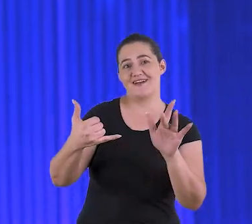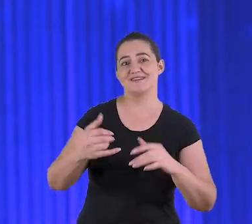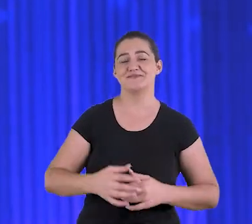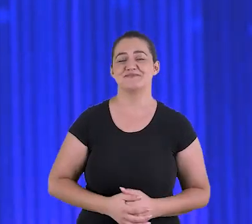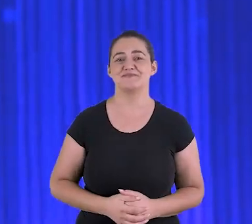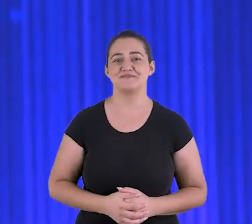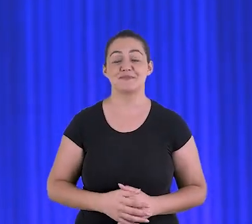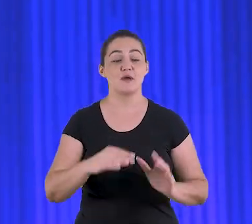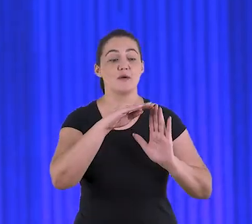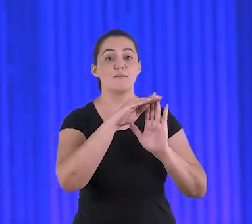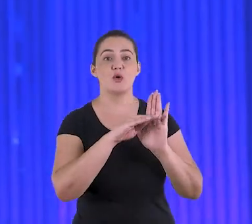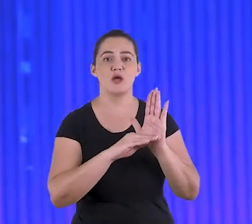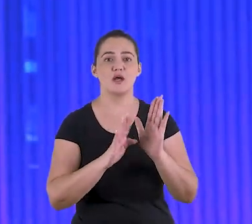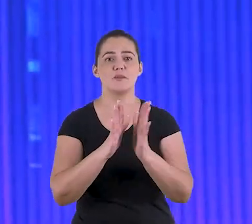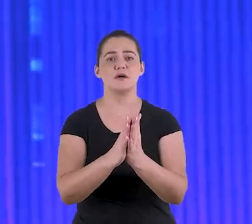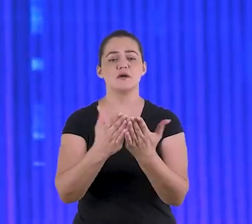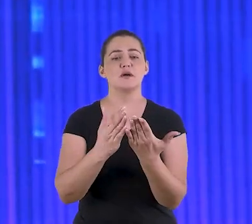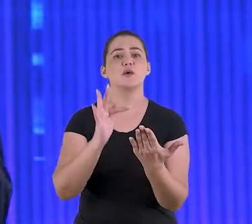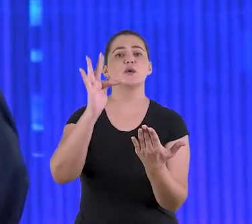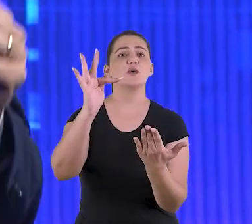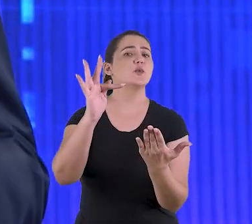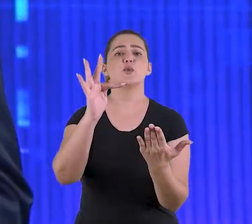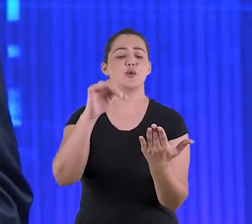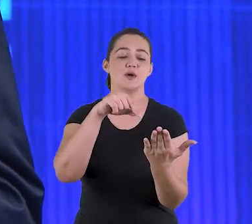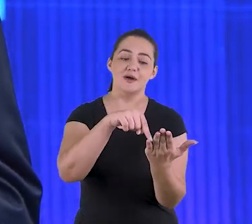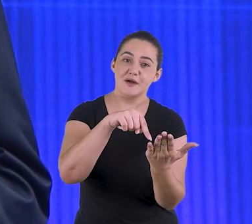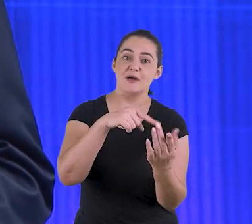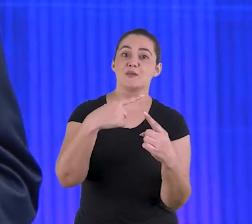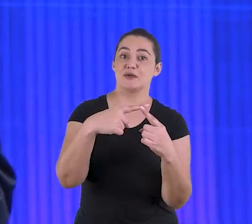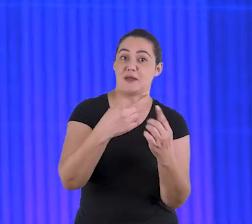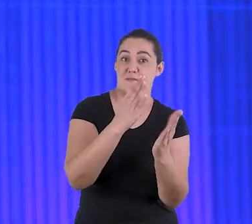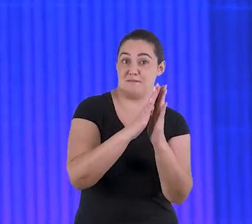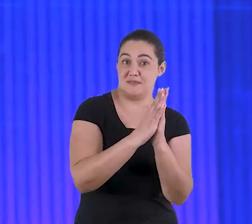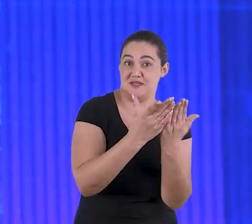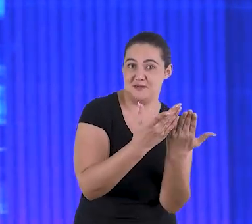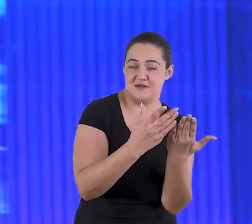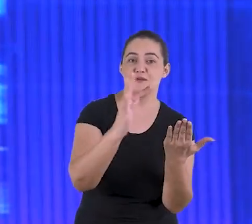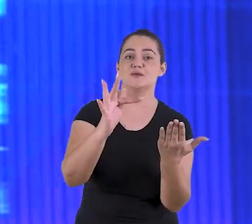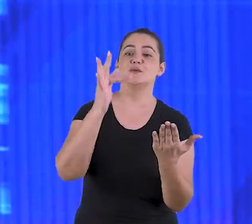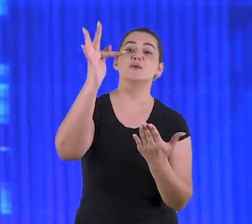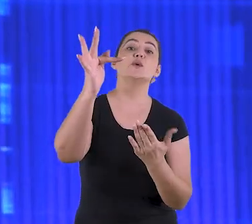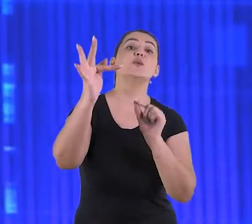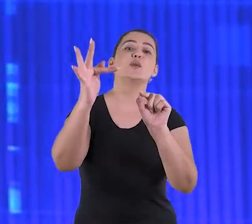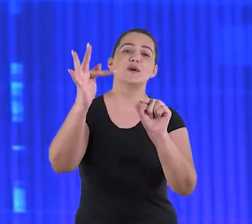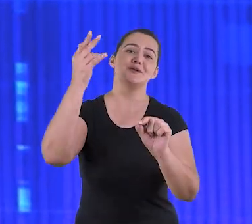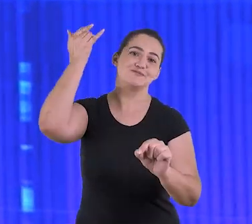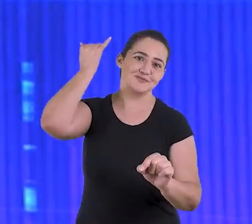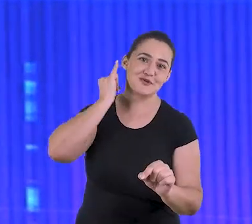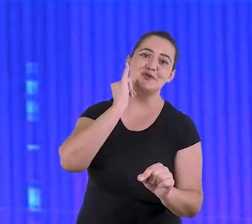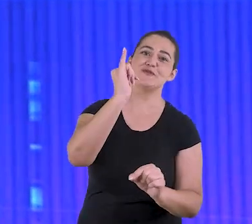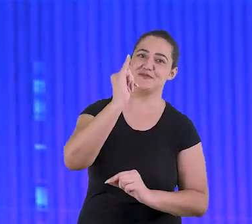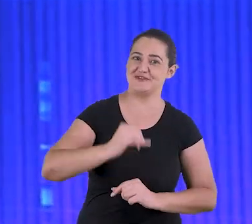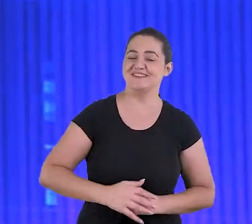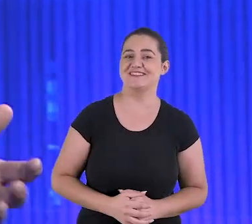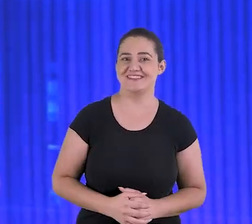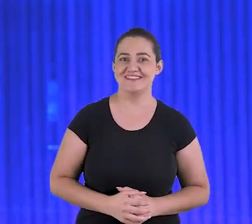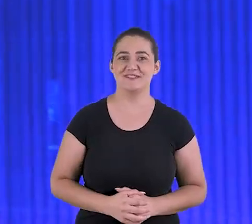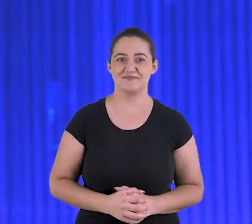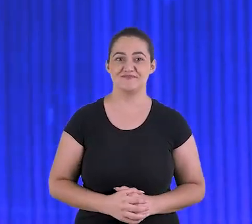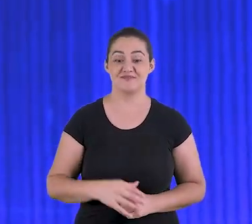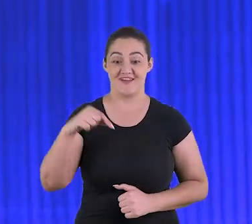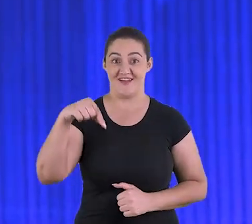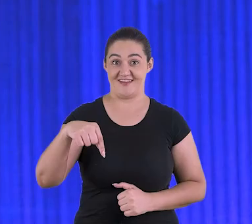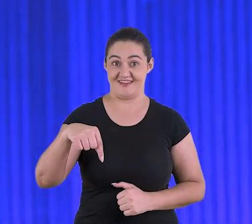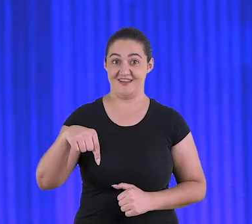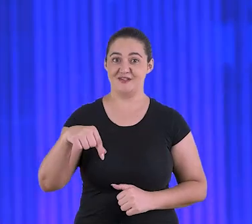é a Arena do Futuro. A Arena porque discutimos a Bíblia, e do futuro porque estudamos profecias. E aqui no cenário eu